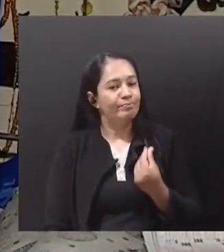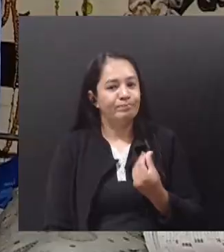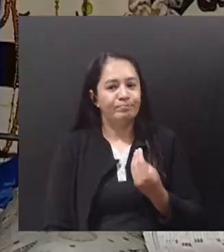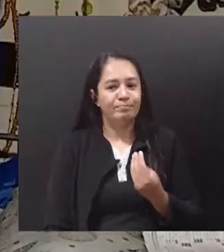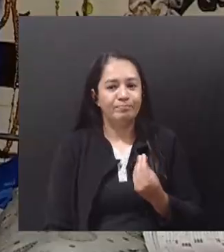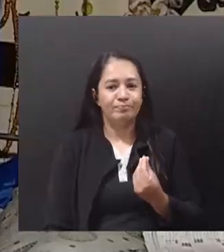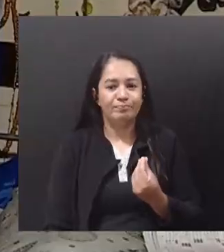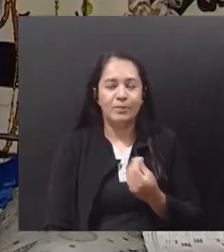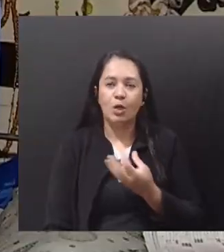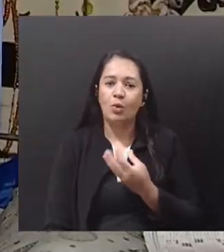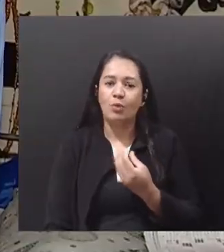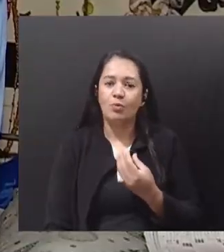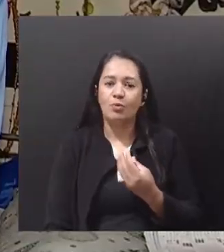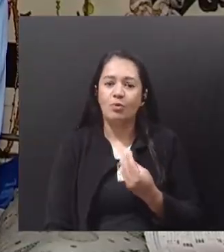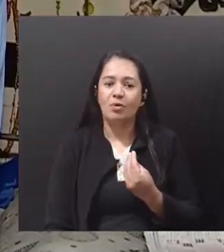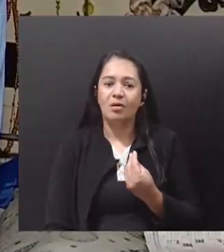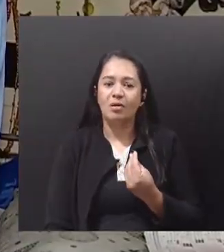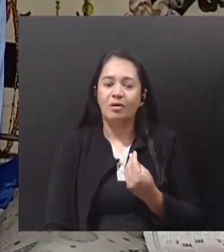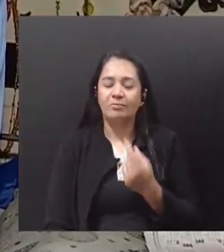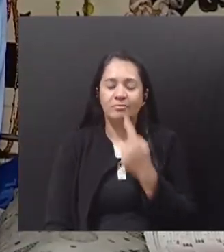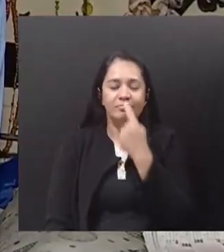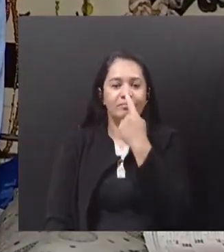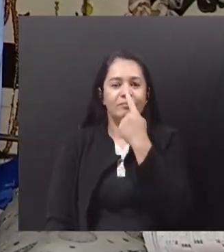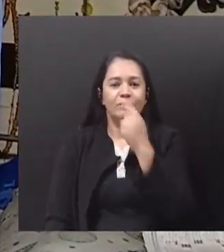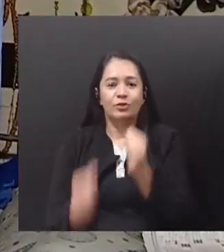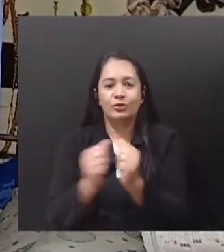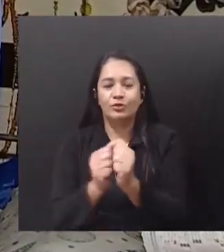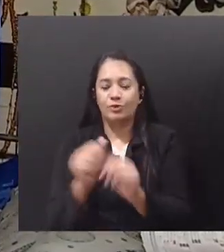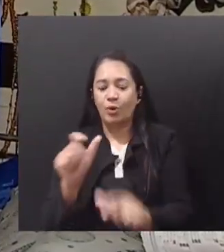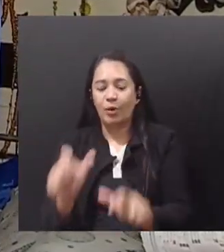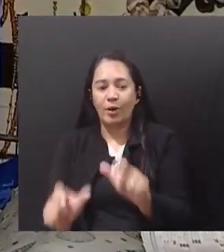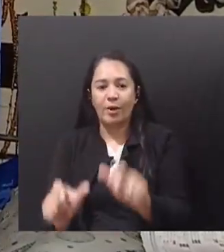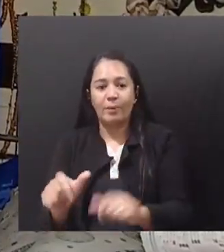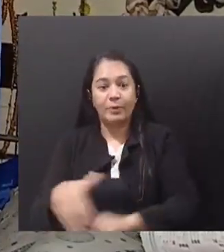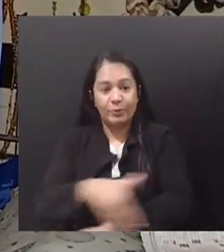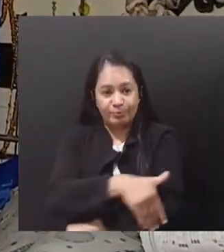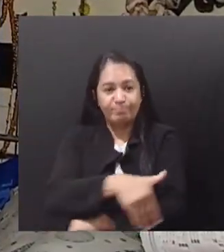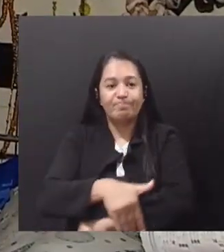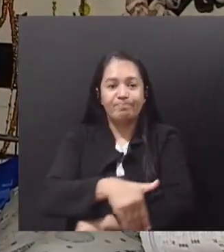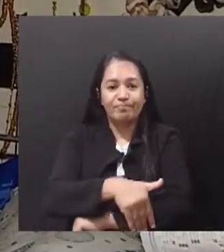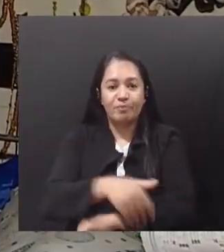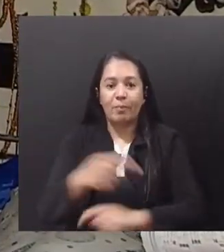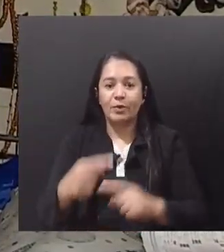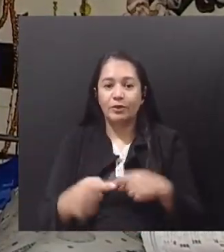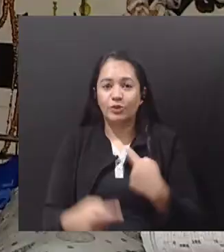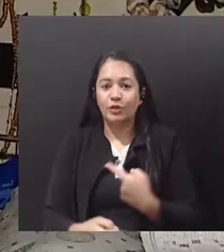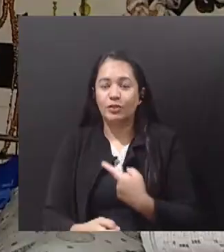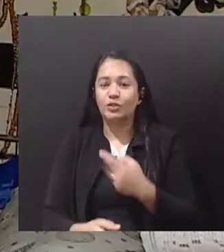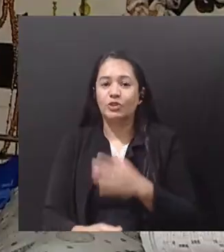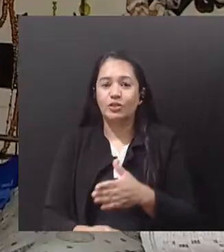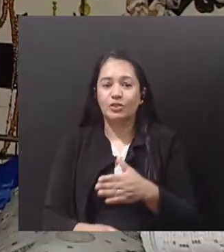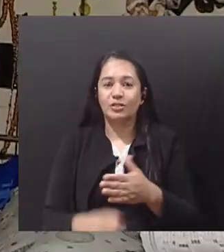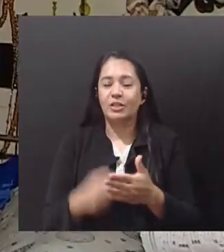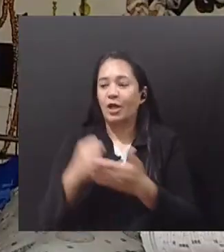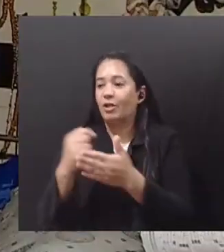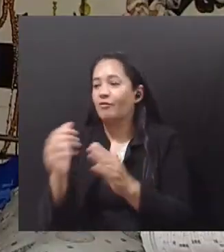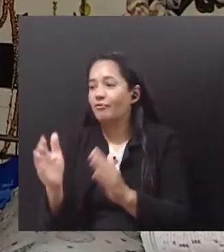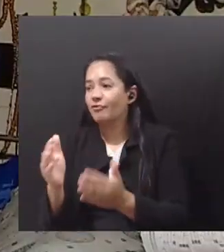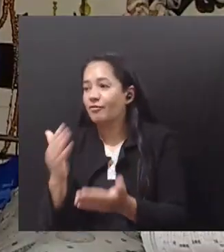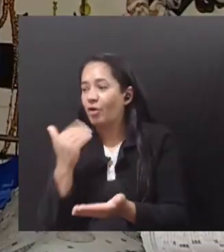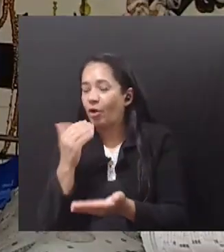acho que eu tenho, assim, alguma afinidade com essas pessoas em situação de rua. Tanto é que a gente já levou marmita por um